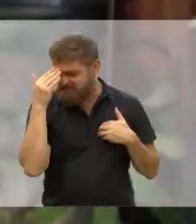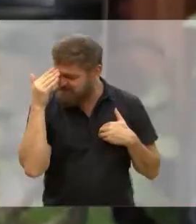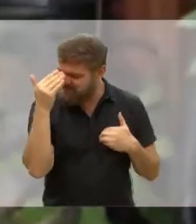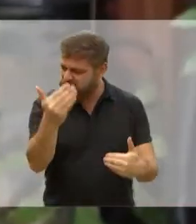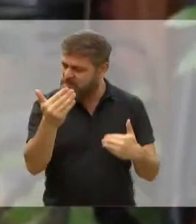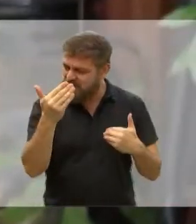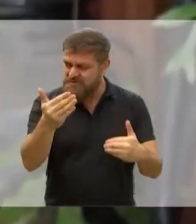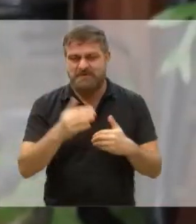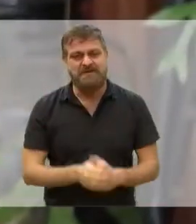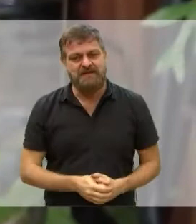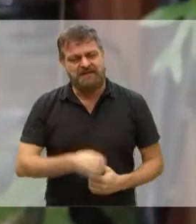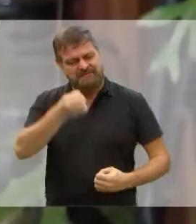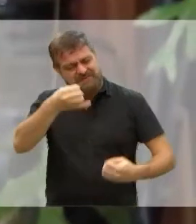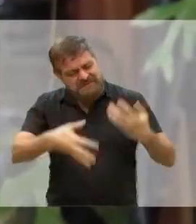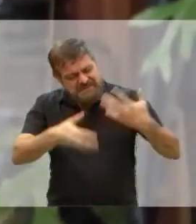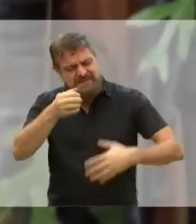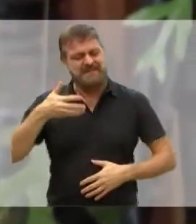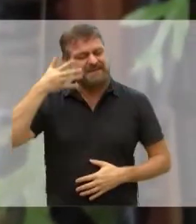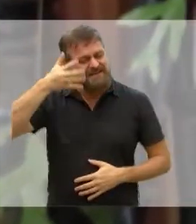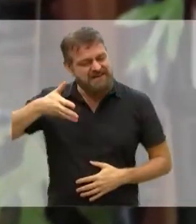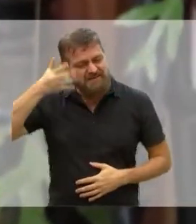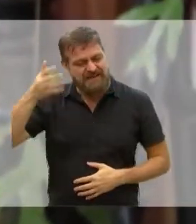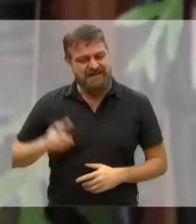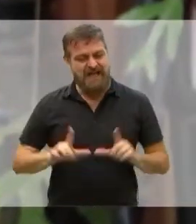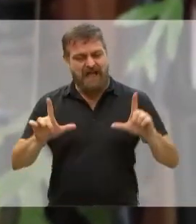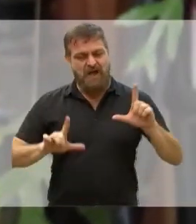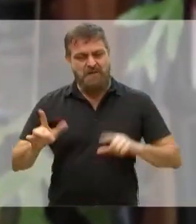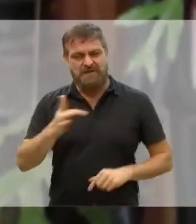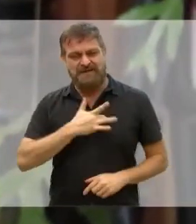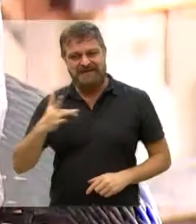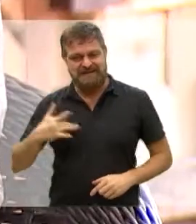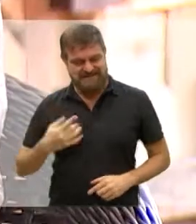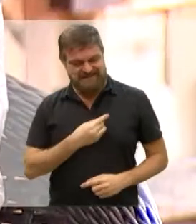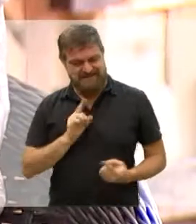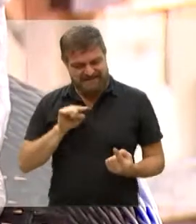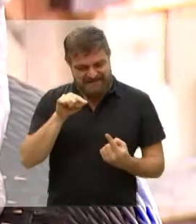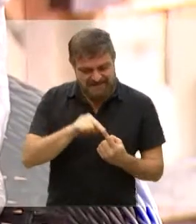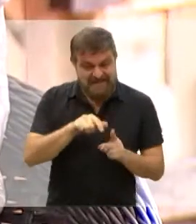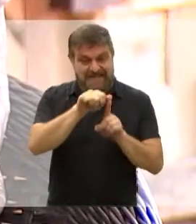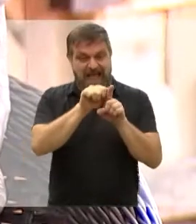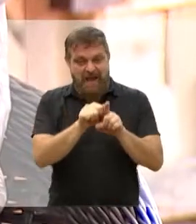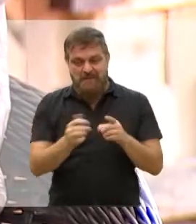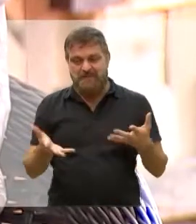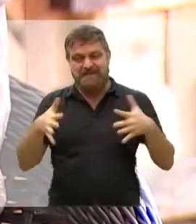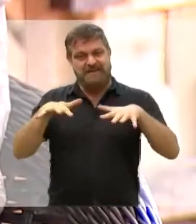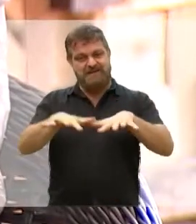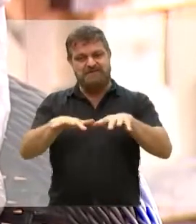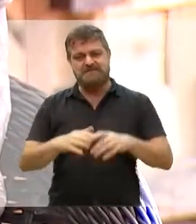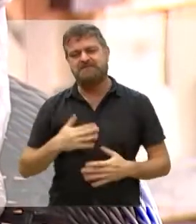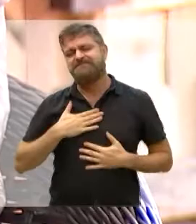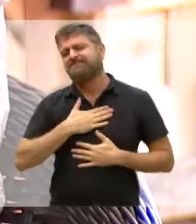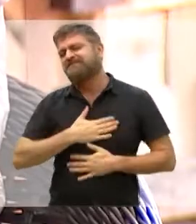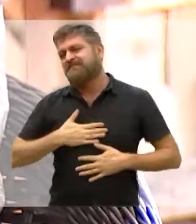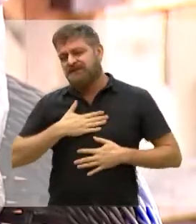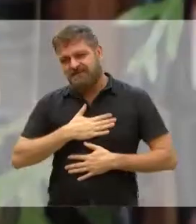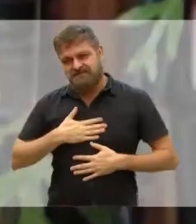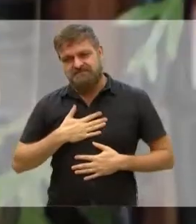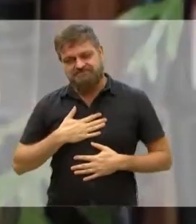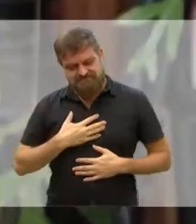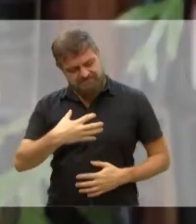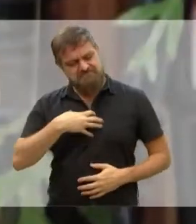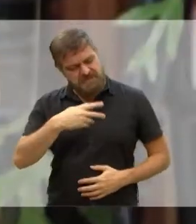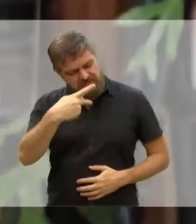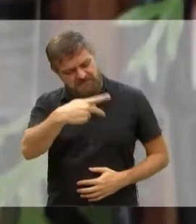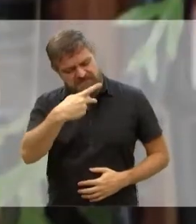por você participar do Saúde é Vida de hoje. A gente está falando aí sobre o mês da inclusão e gostei muito da sua